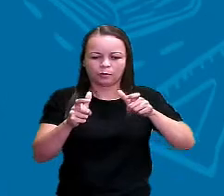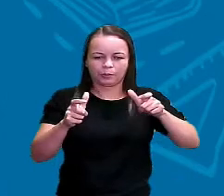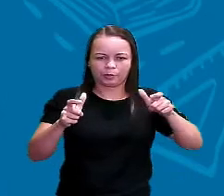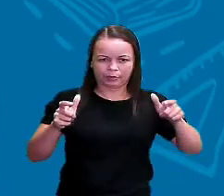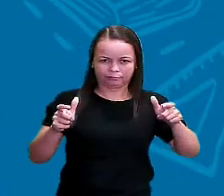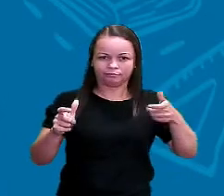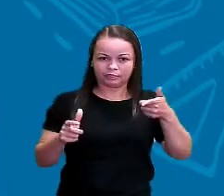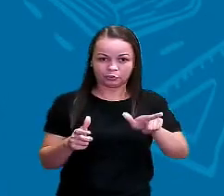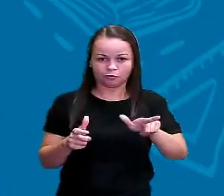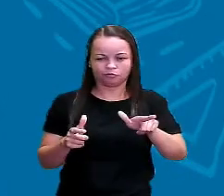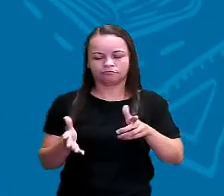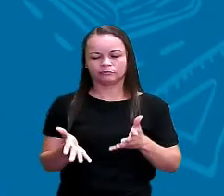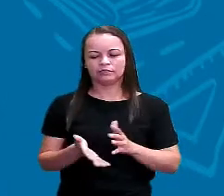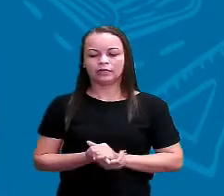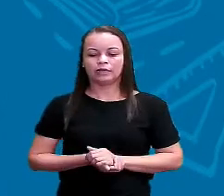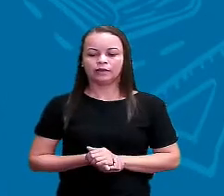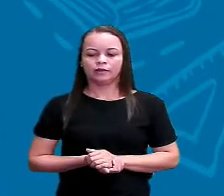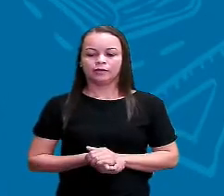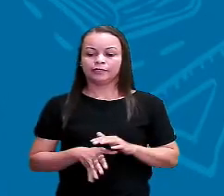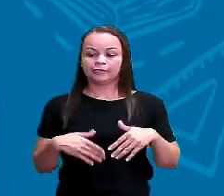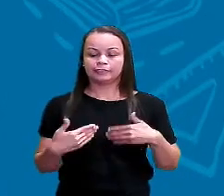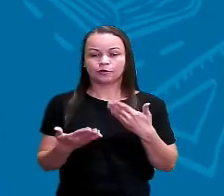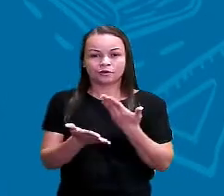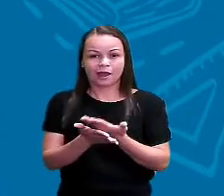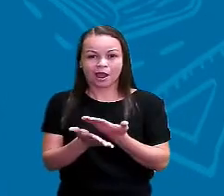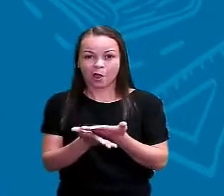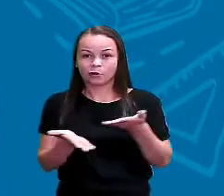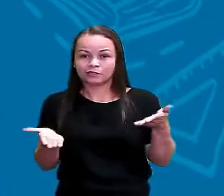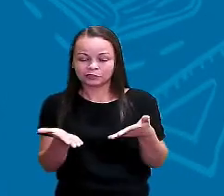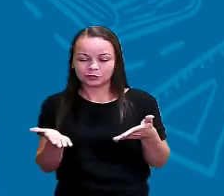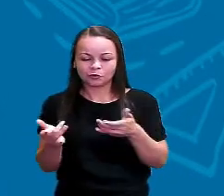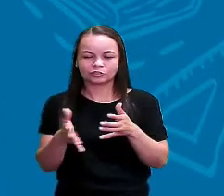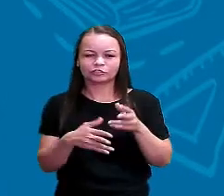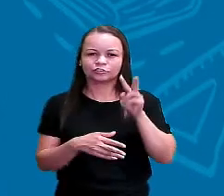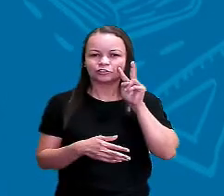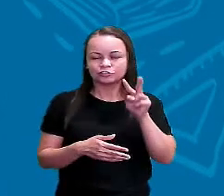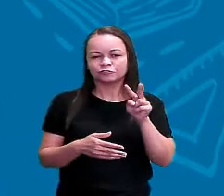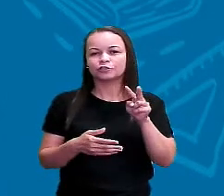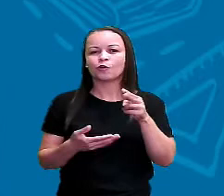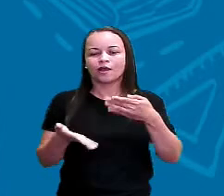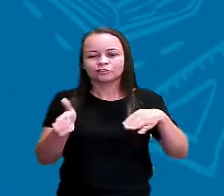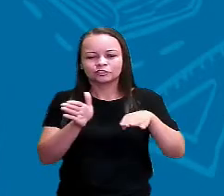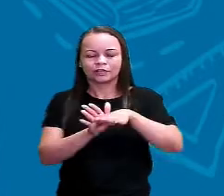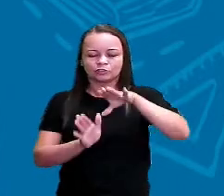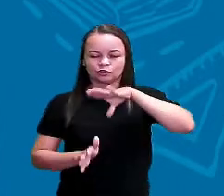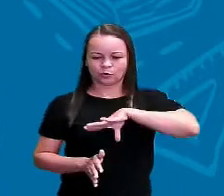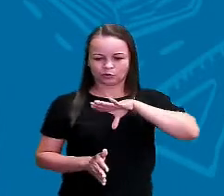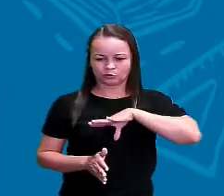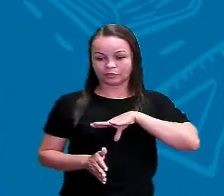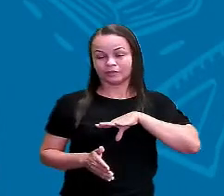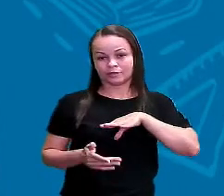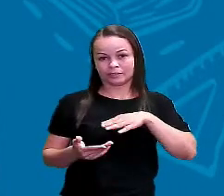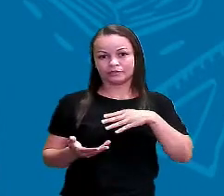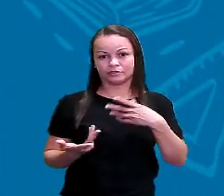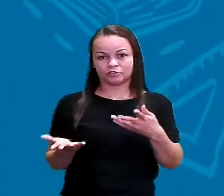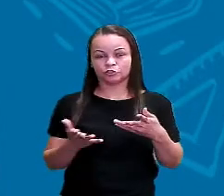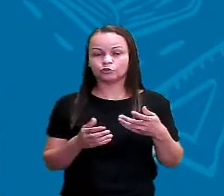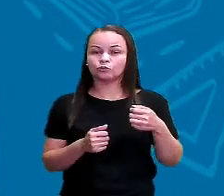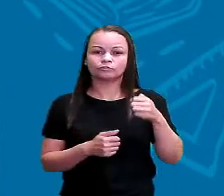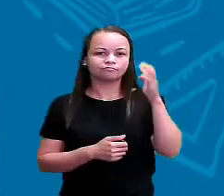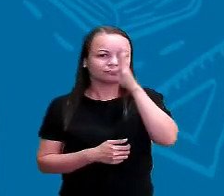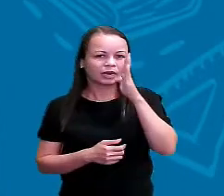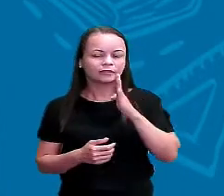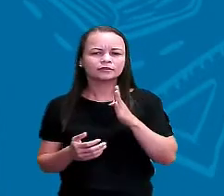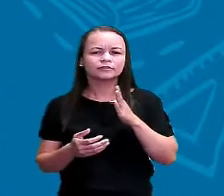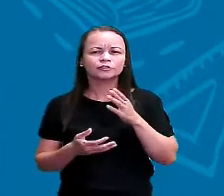Então, gente, o que é que a gente viu na aula de hoje? A gente viu a chegada dos portugueses aqui no Brasil, como foi o confronto com os índios,